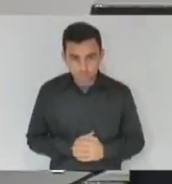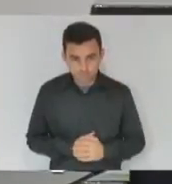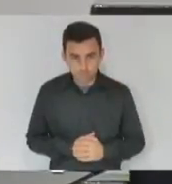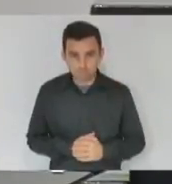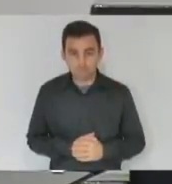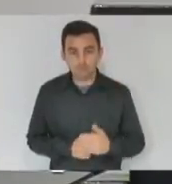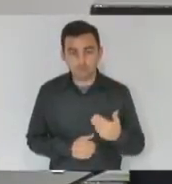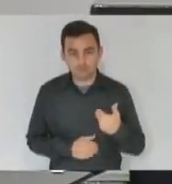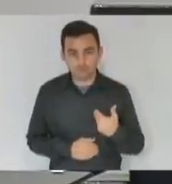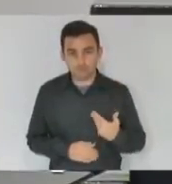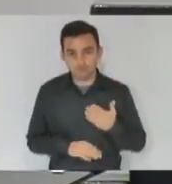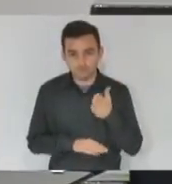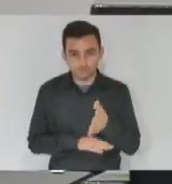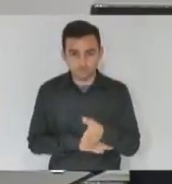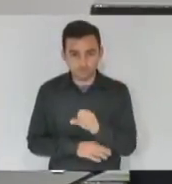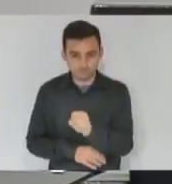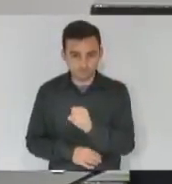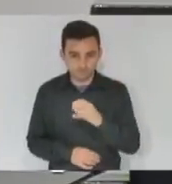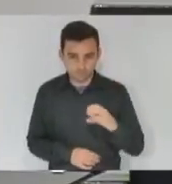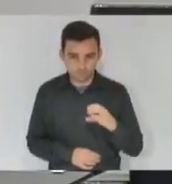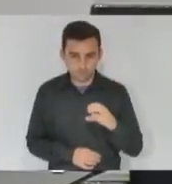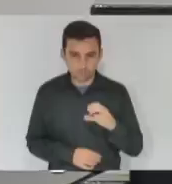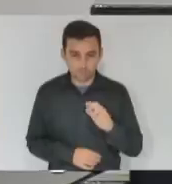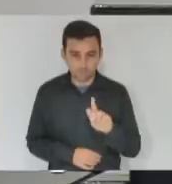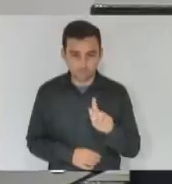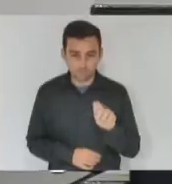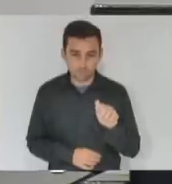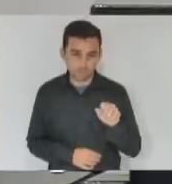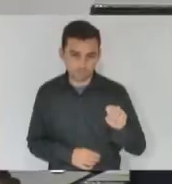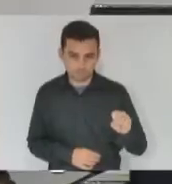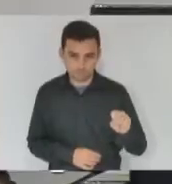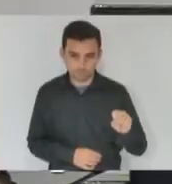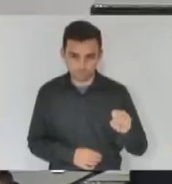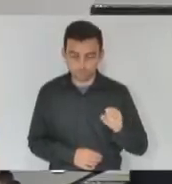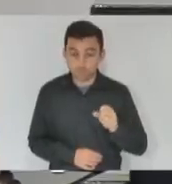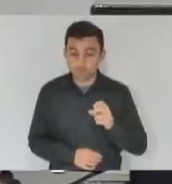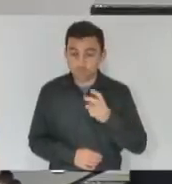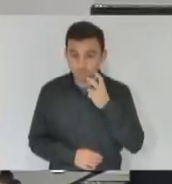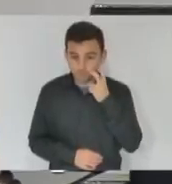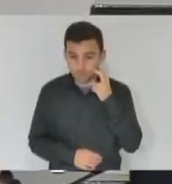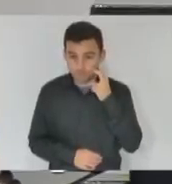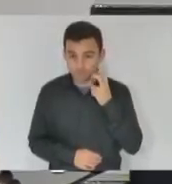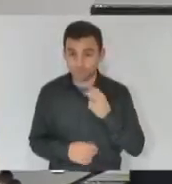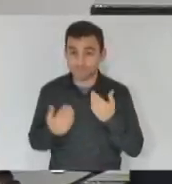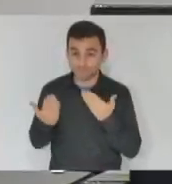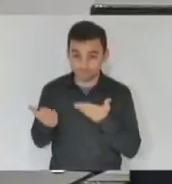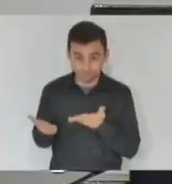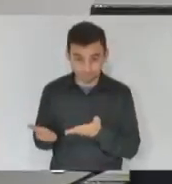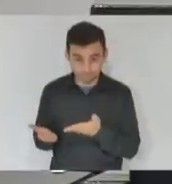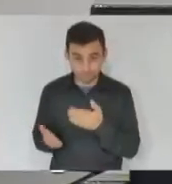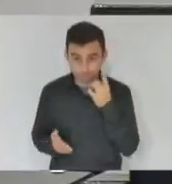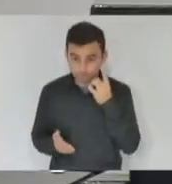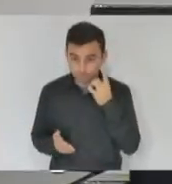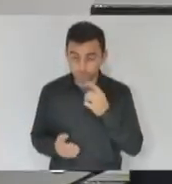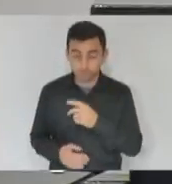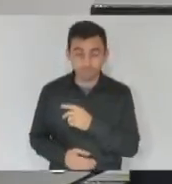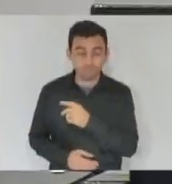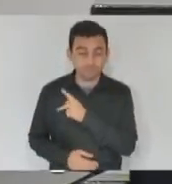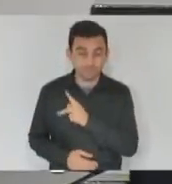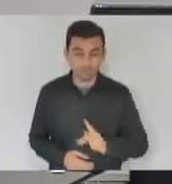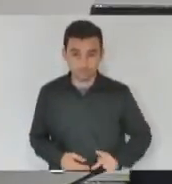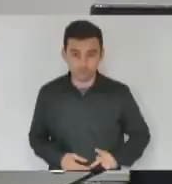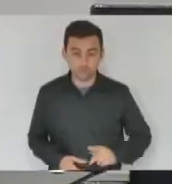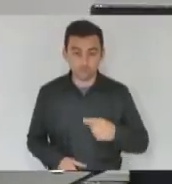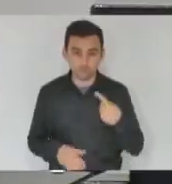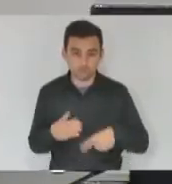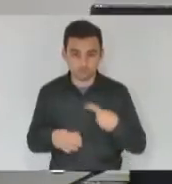Estive na SCGAS, deputado Vampiro, que preside a Comissão Parlamentar